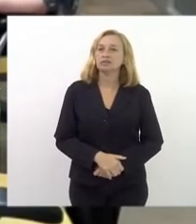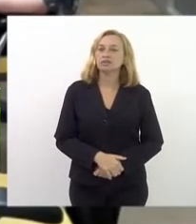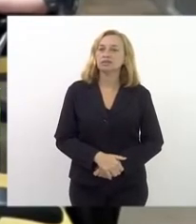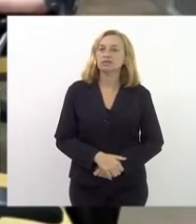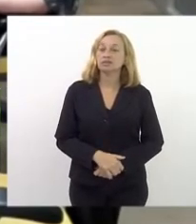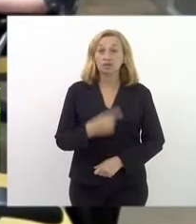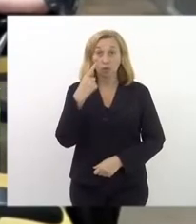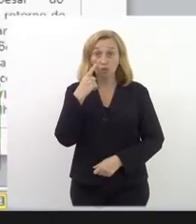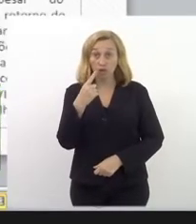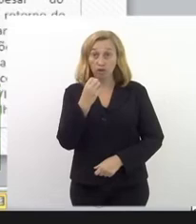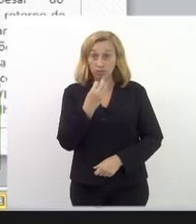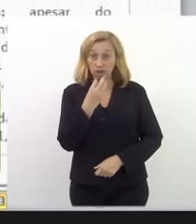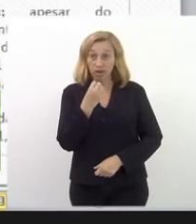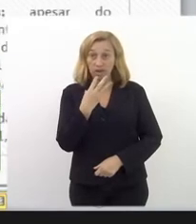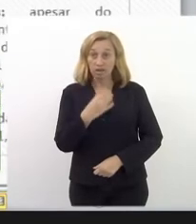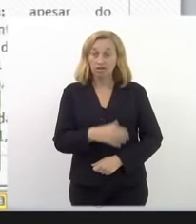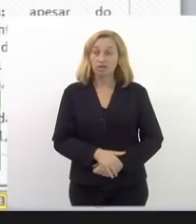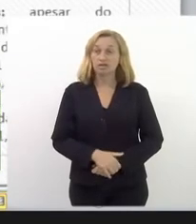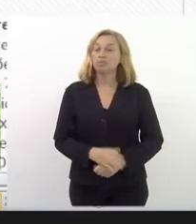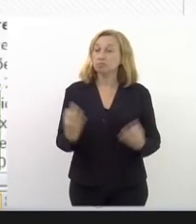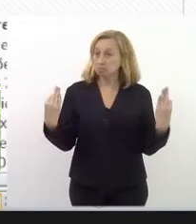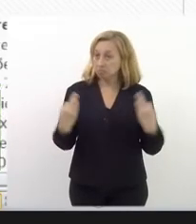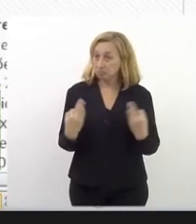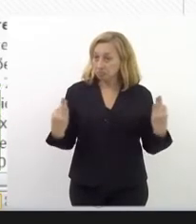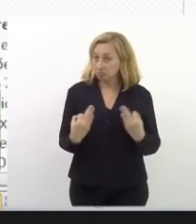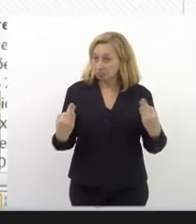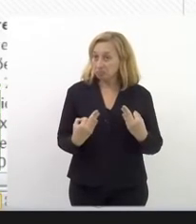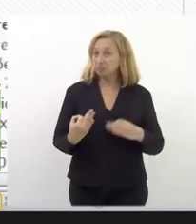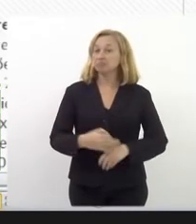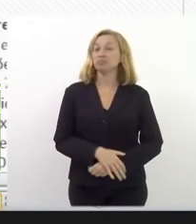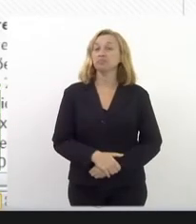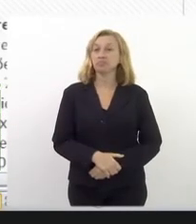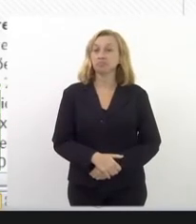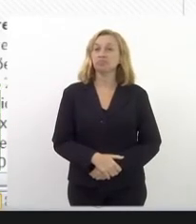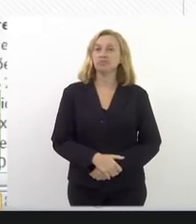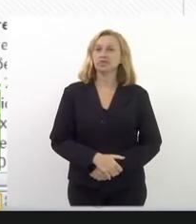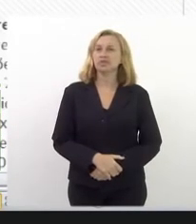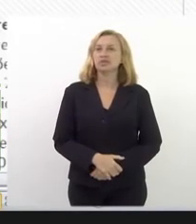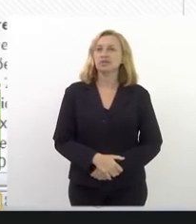Vocês estão vendo bem aí? Estão tentando aumentar, não estão botando...